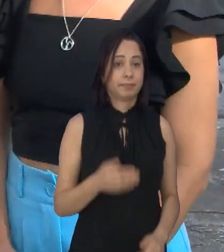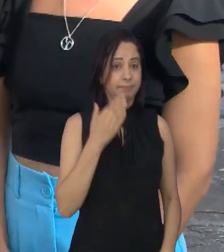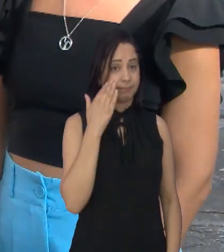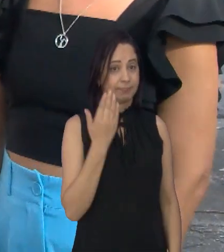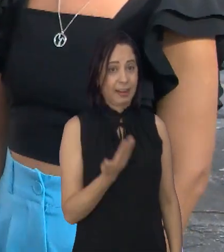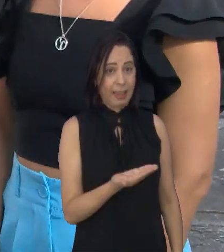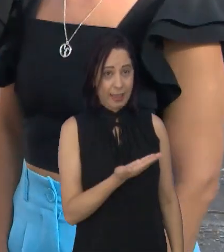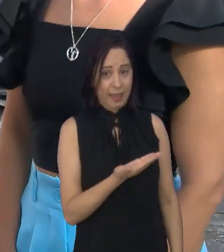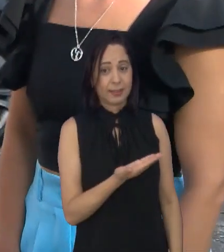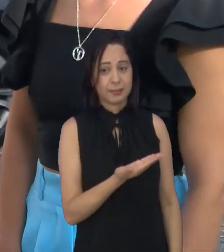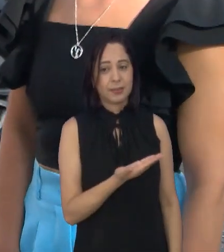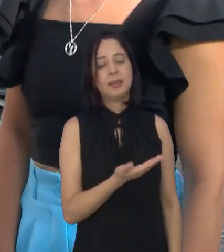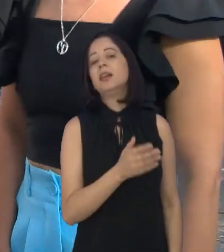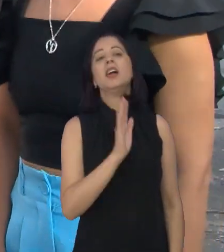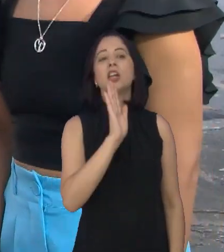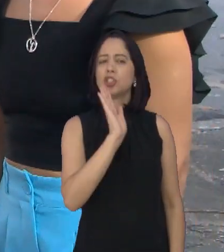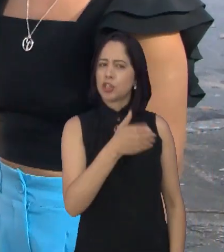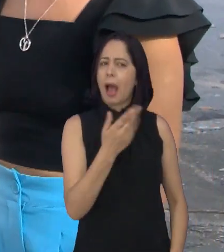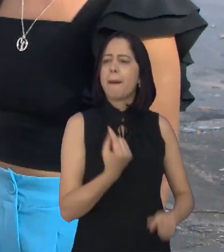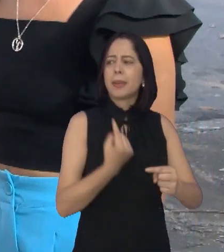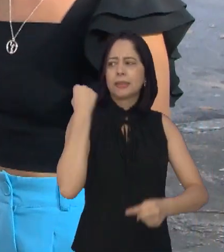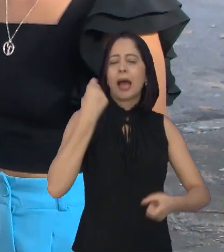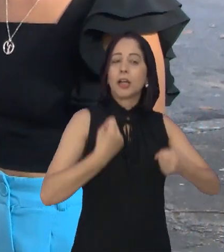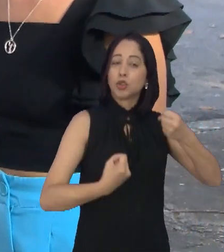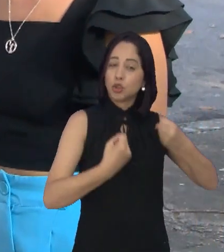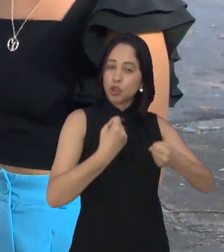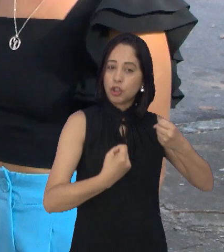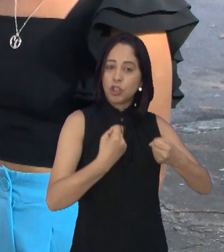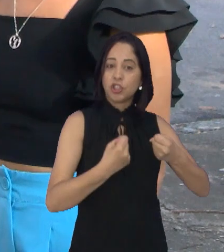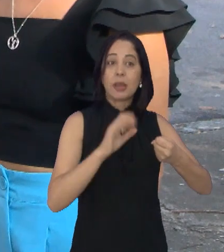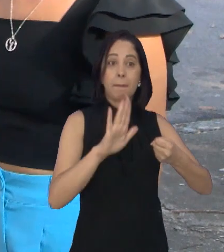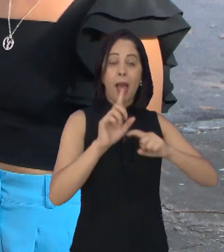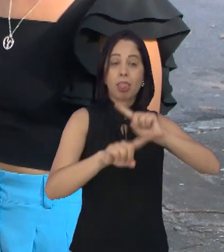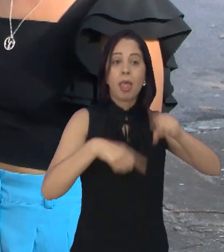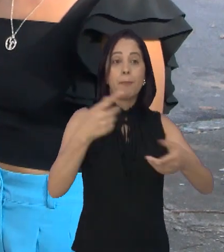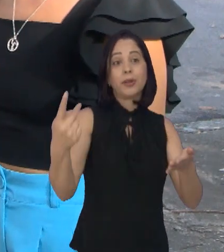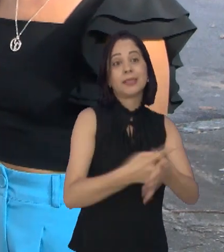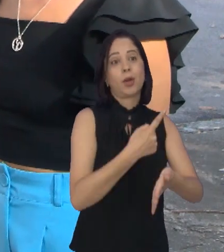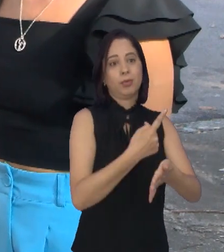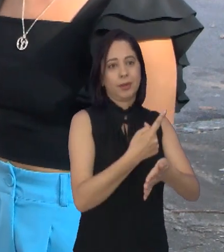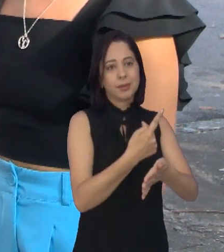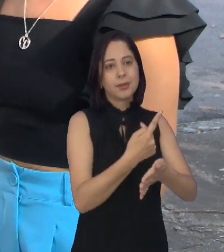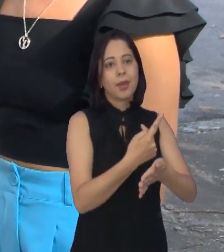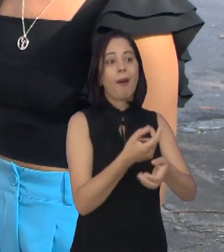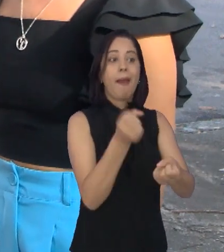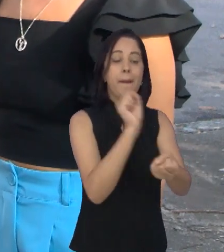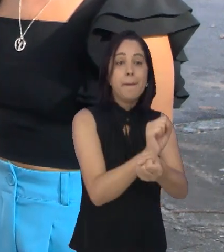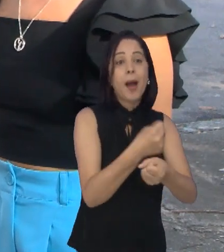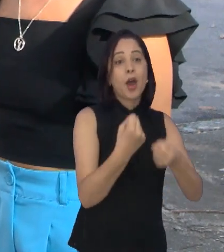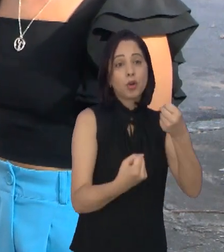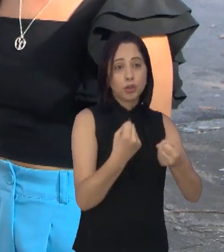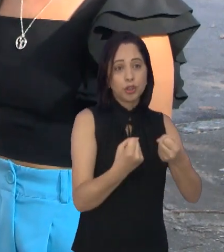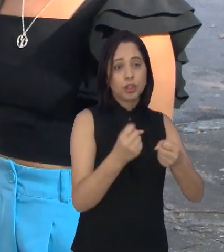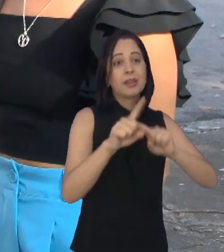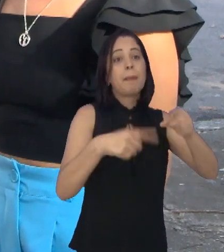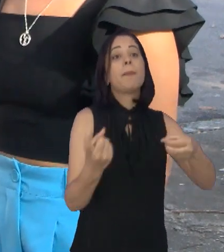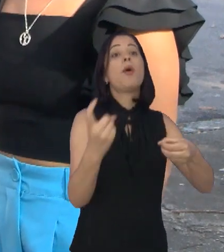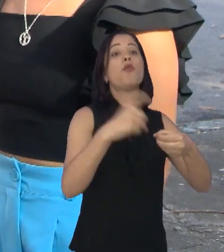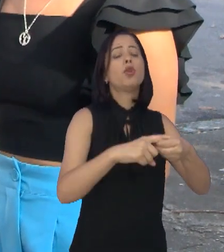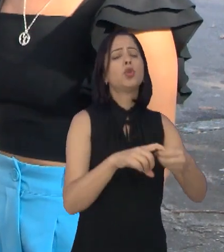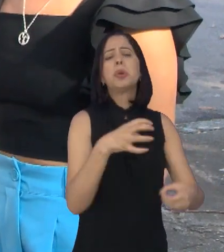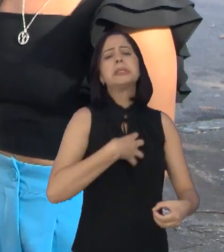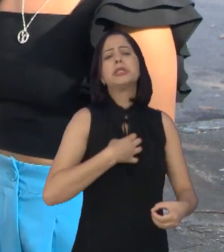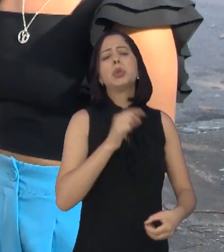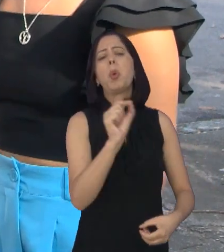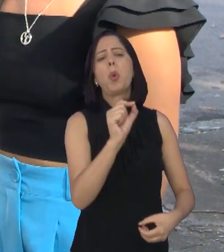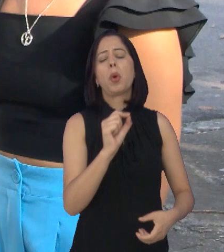Luciana, ela já dirigia e depois ela teve uma limitação e voltou a dirigir. Quando você voltou a dirigir, o que você sentiu,